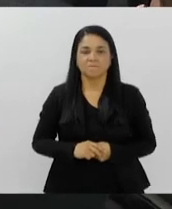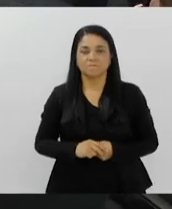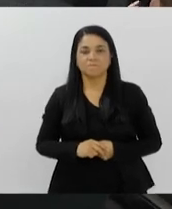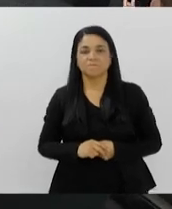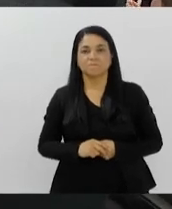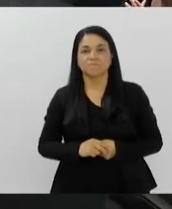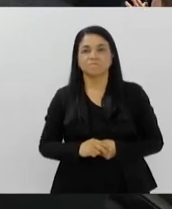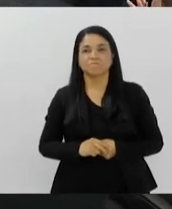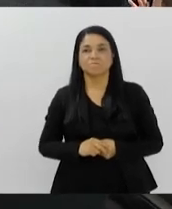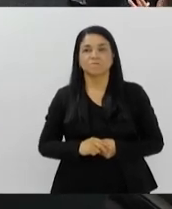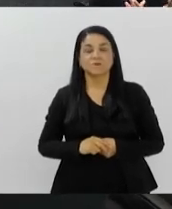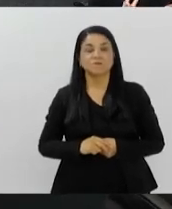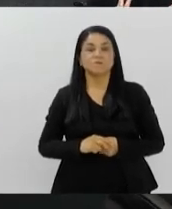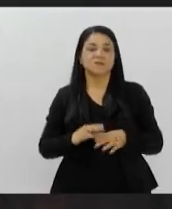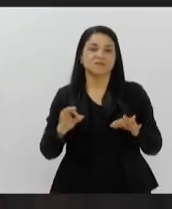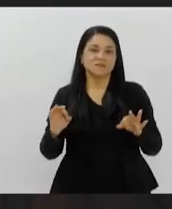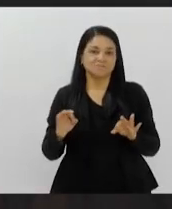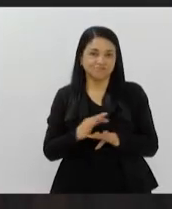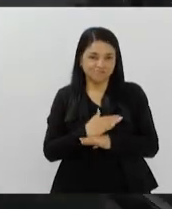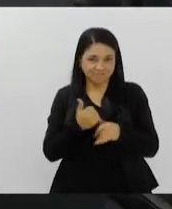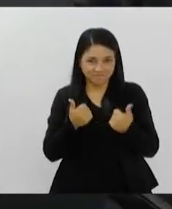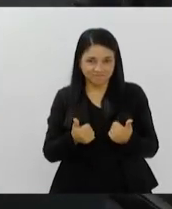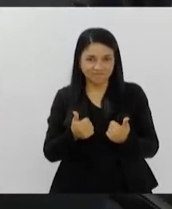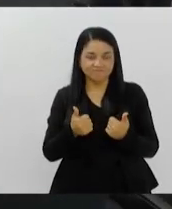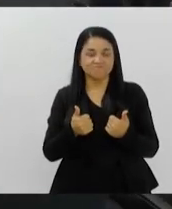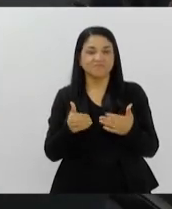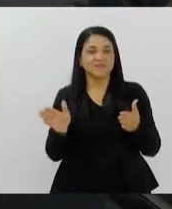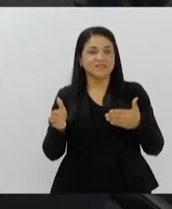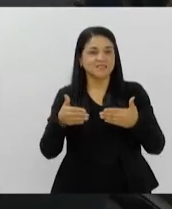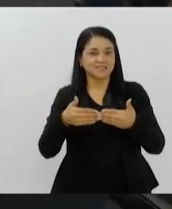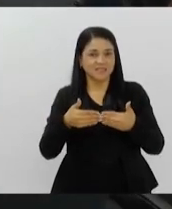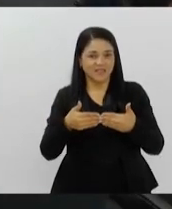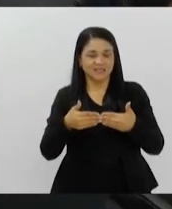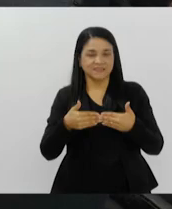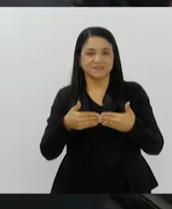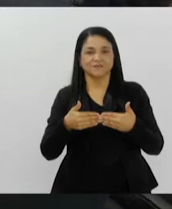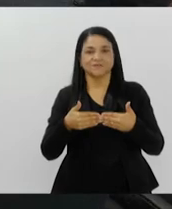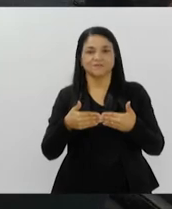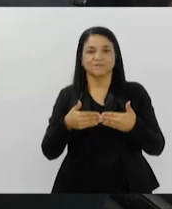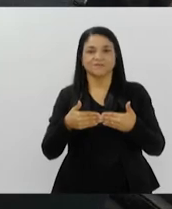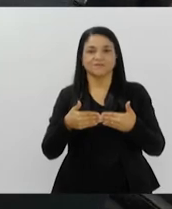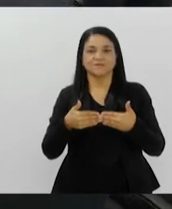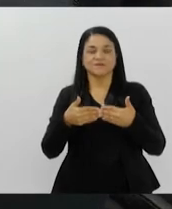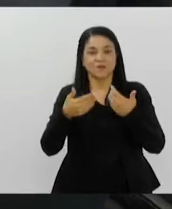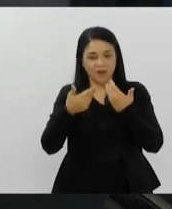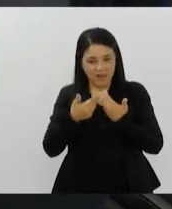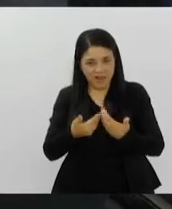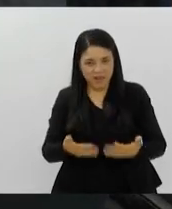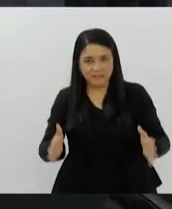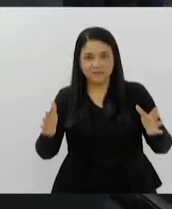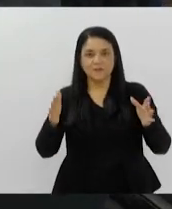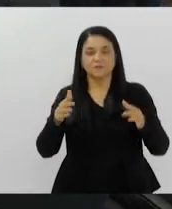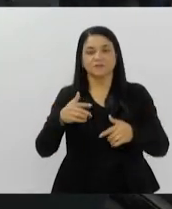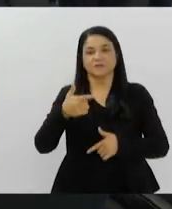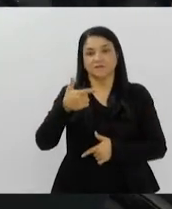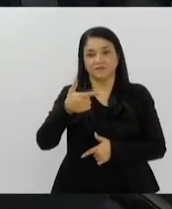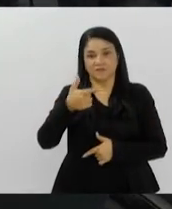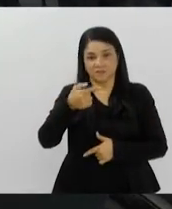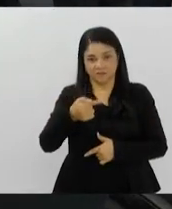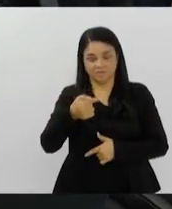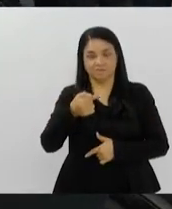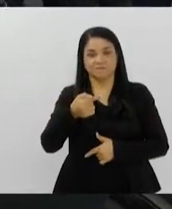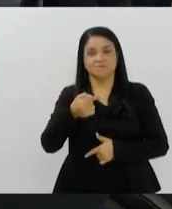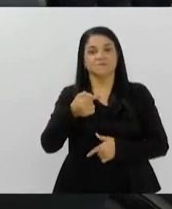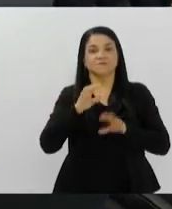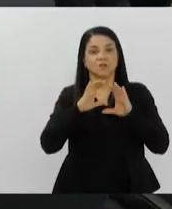Bom, feita a nossa cerimônia, eu declaro encerrada a cerimônia de lançamento da 27ª